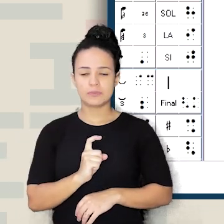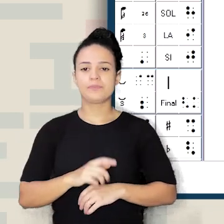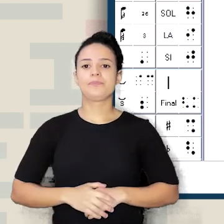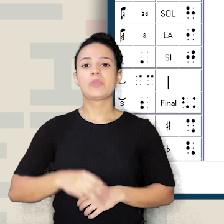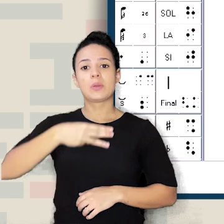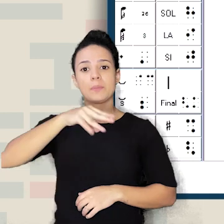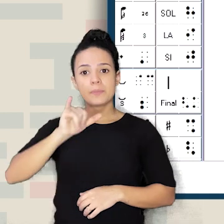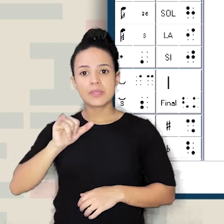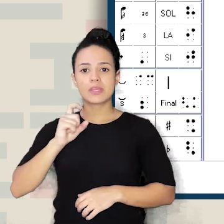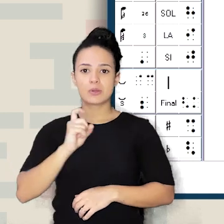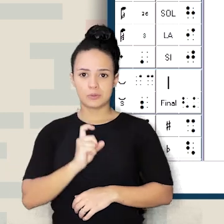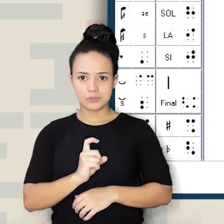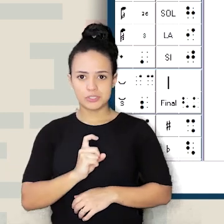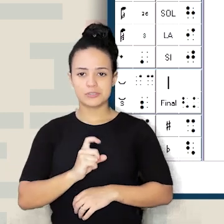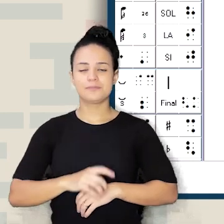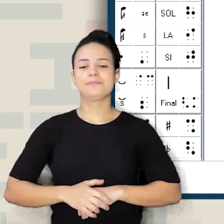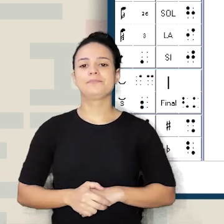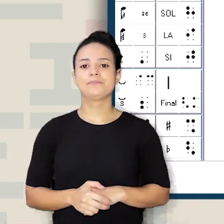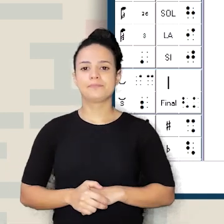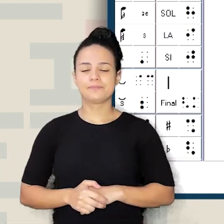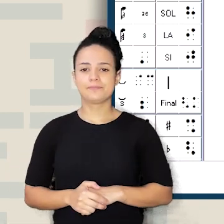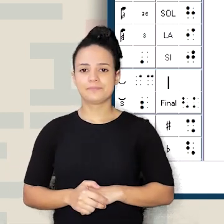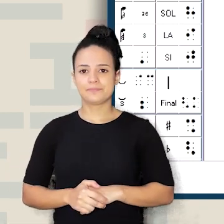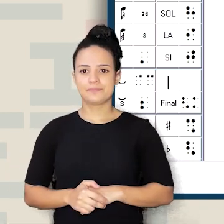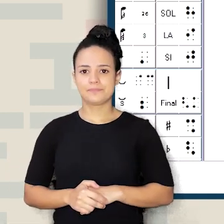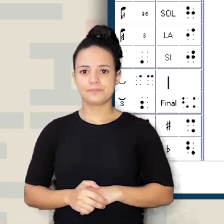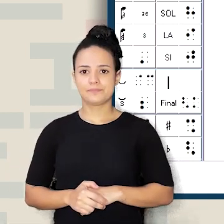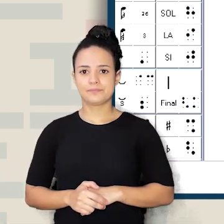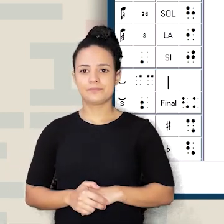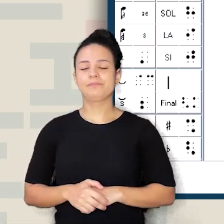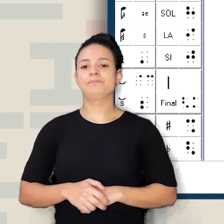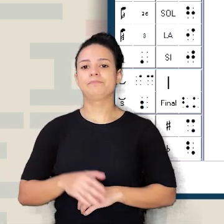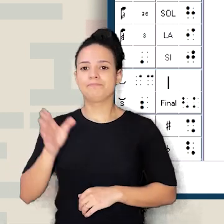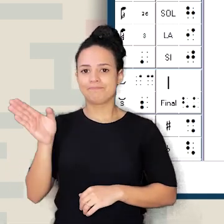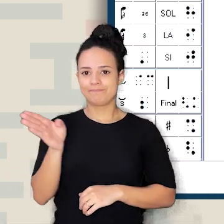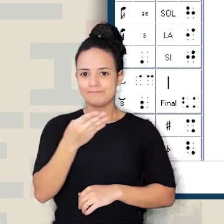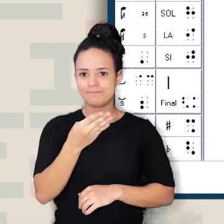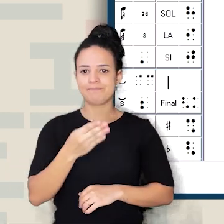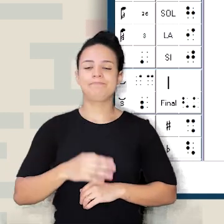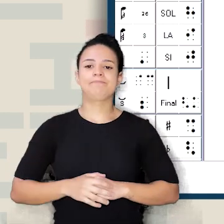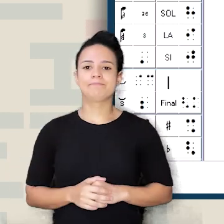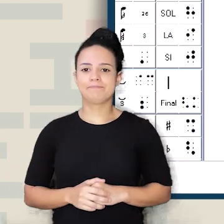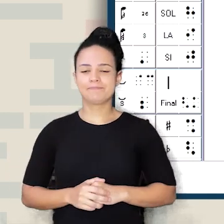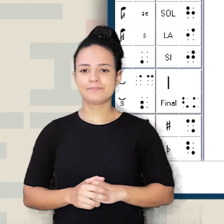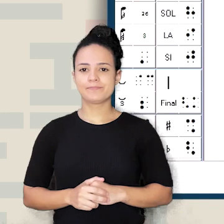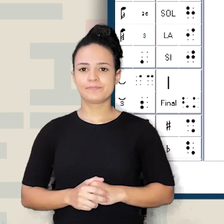Sol colcheia. Sol colcheia. Mi colcheia. Mi colcheia.